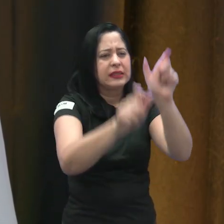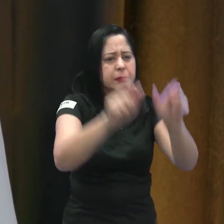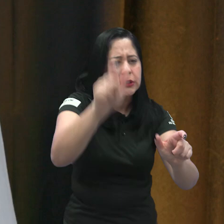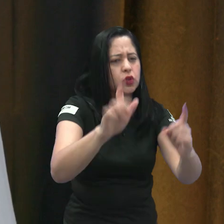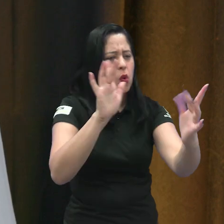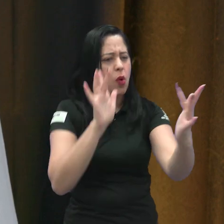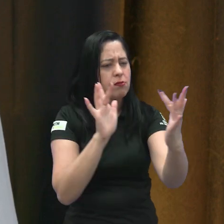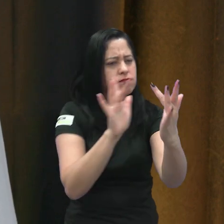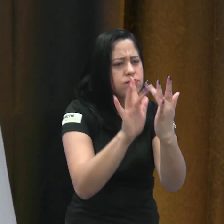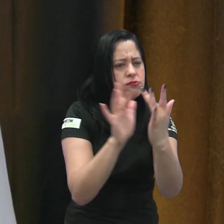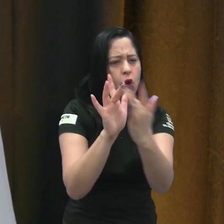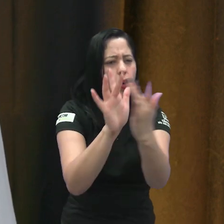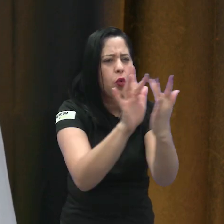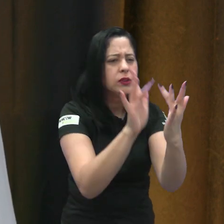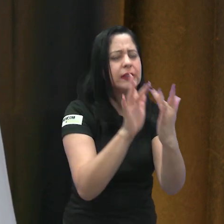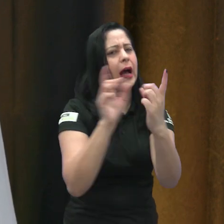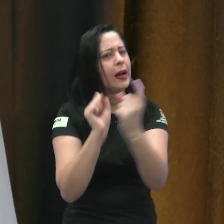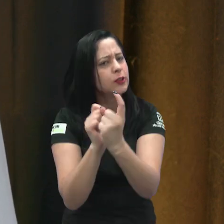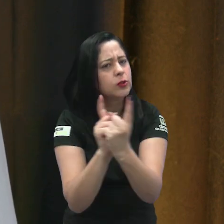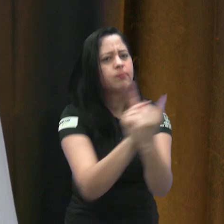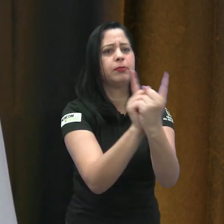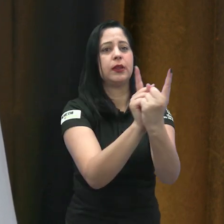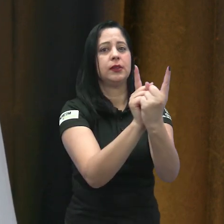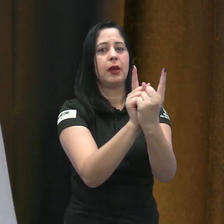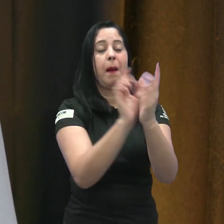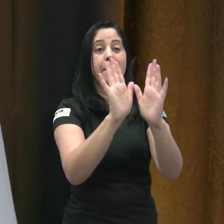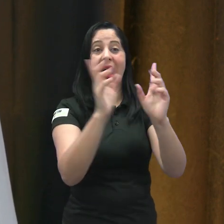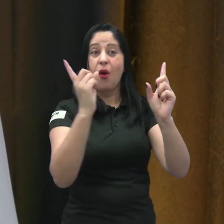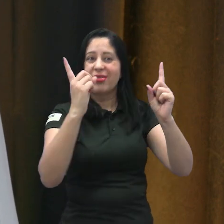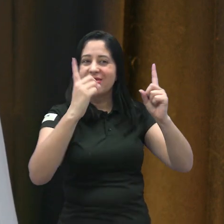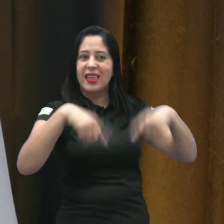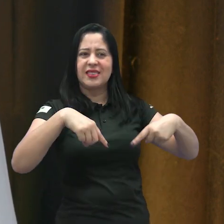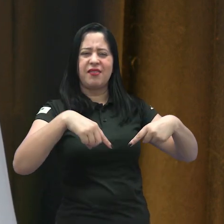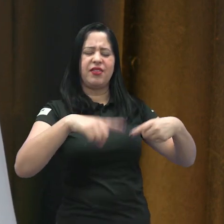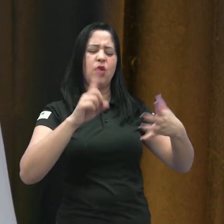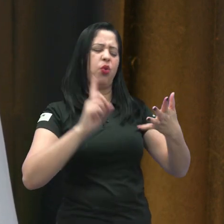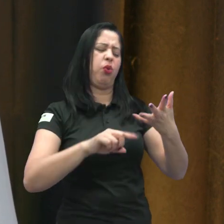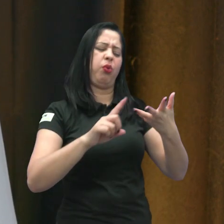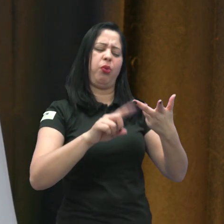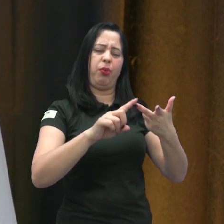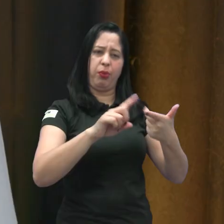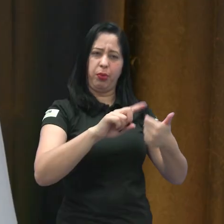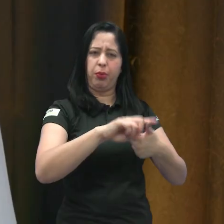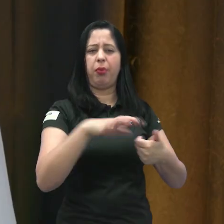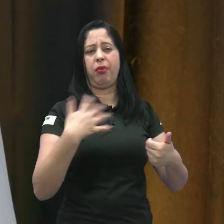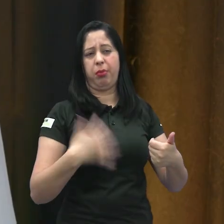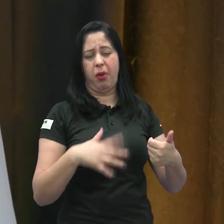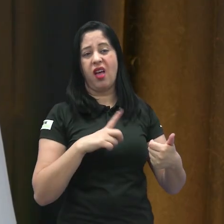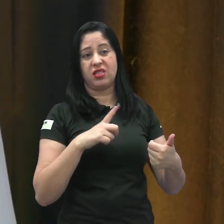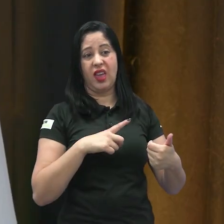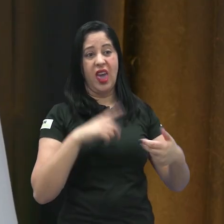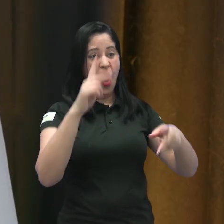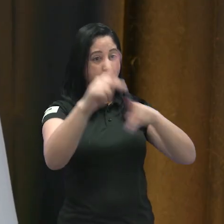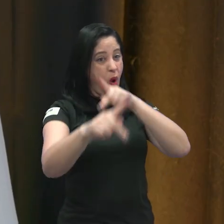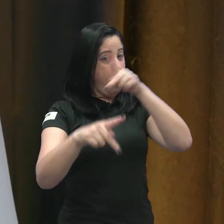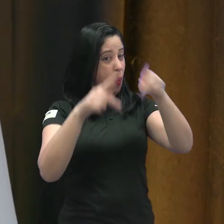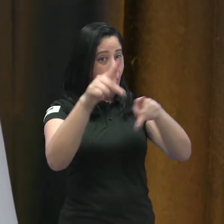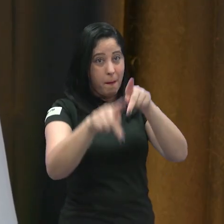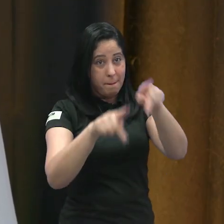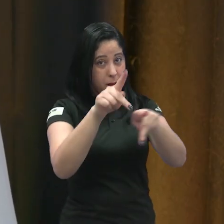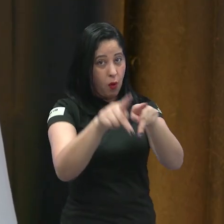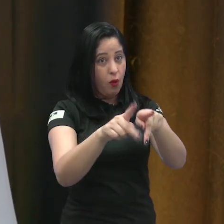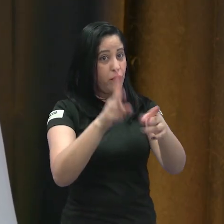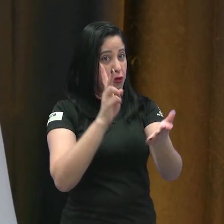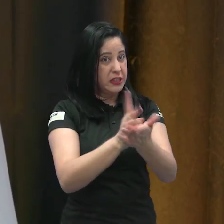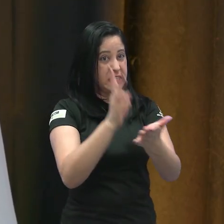ali próximo das pessoas, sabe? E os desafios são vários, tá? A população,